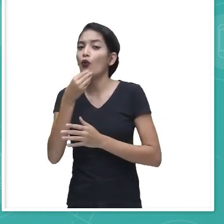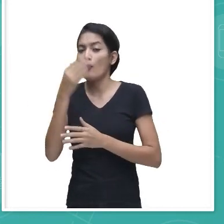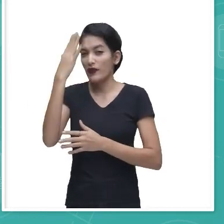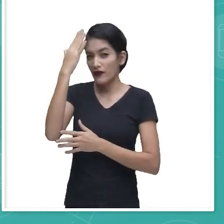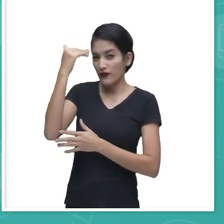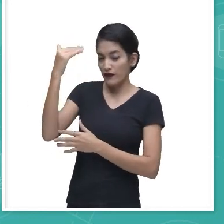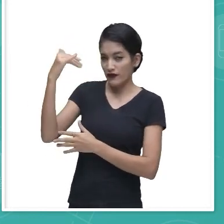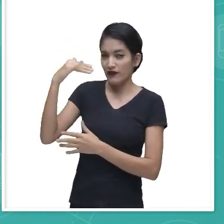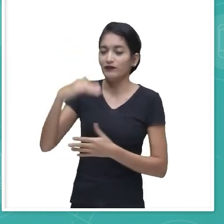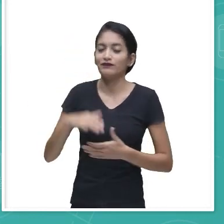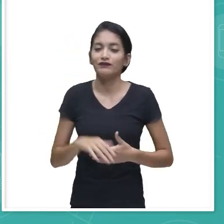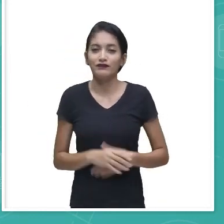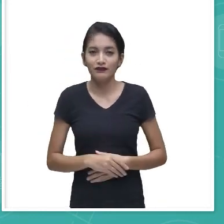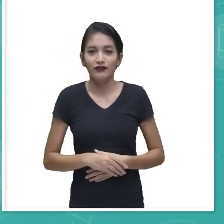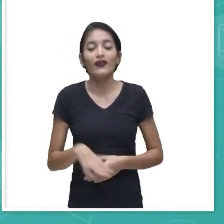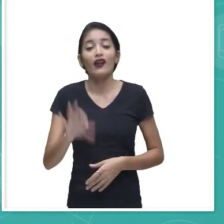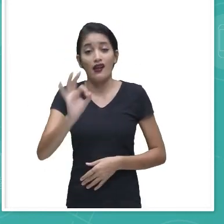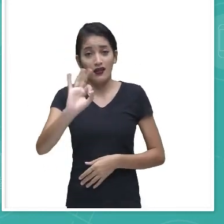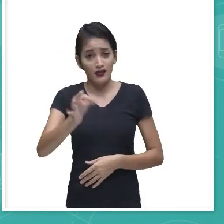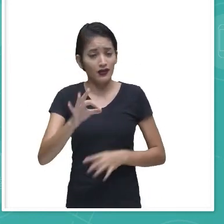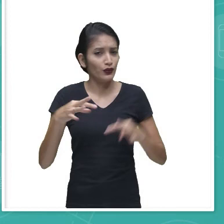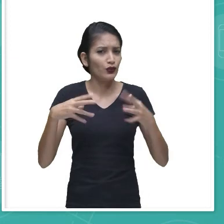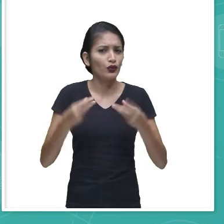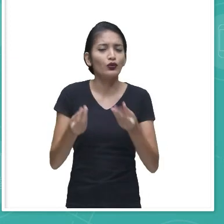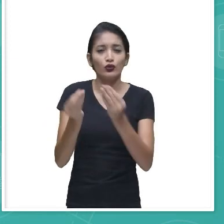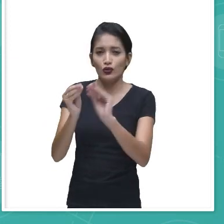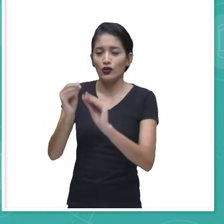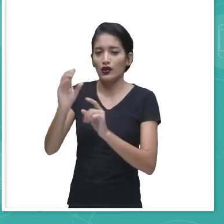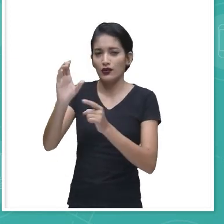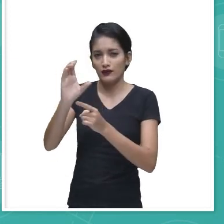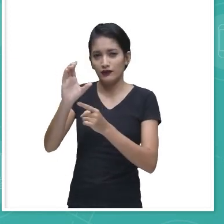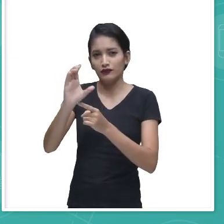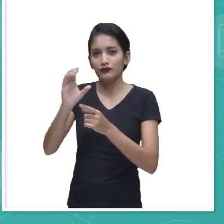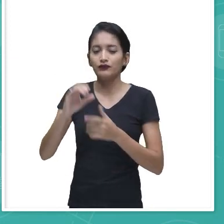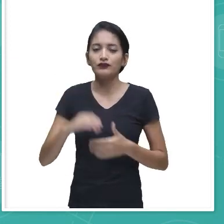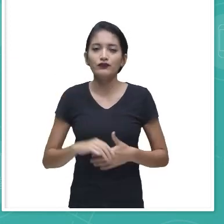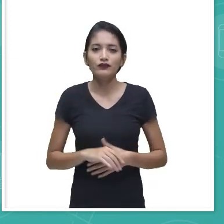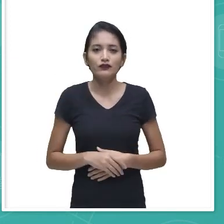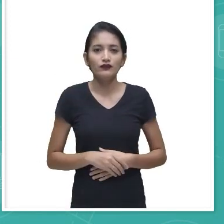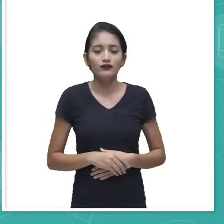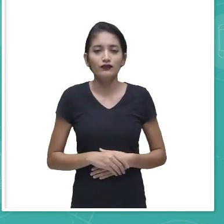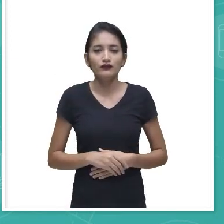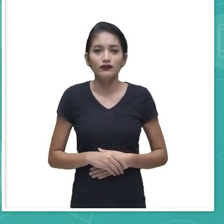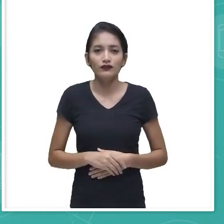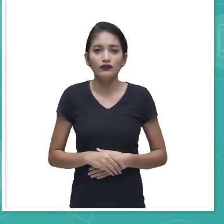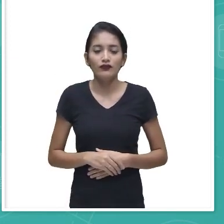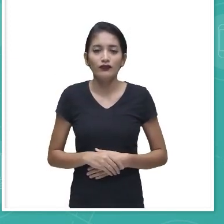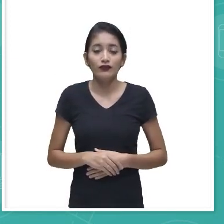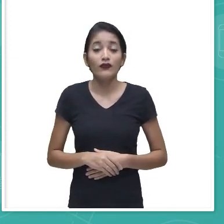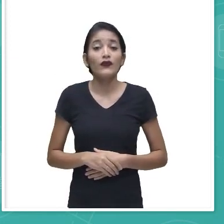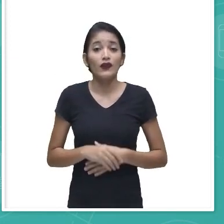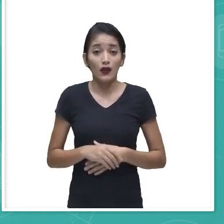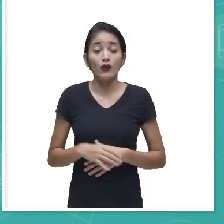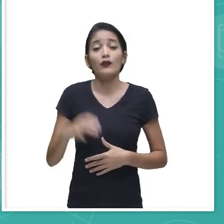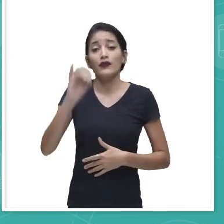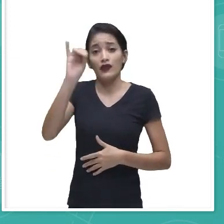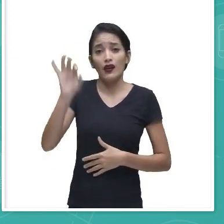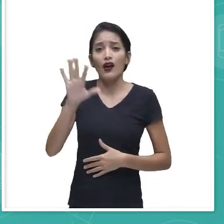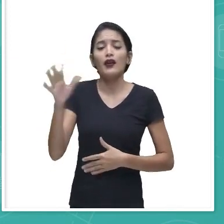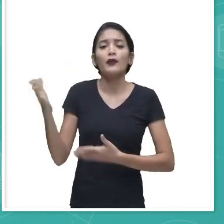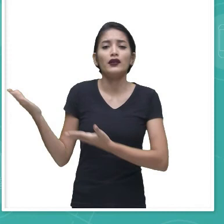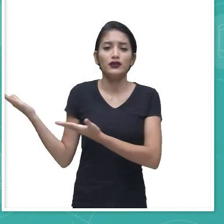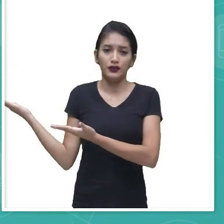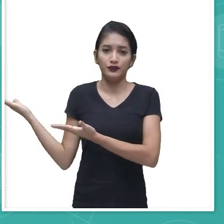tá? Então, acertou aí todo mundo que marcou a letra C de casa, tá certo? A gente vê aqui na imagem, olha só aqui, na